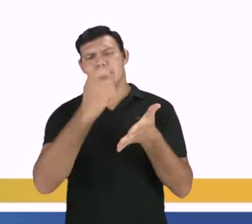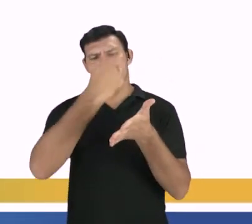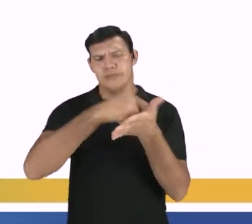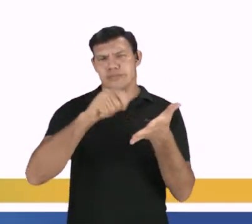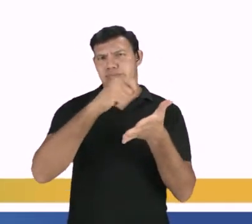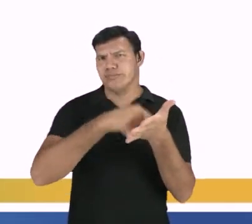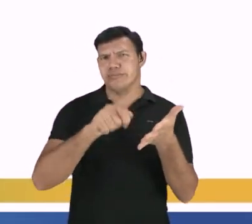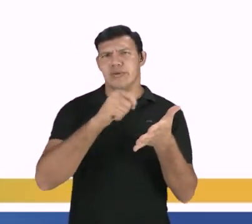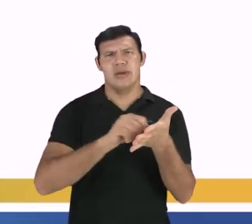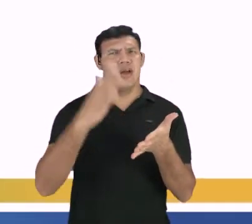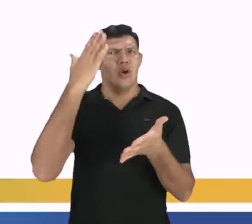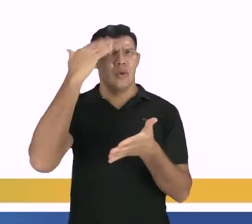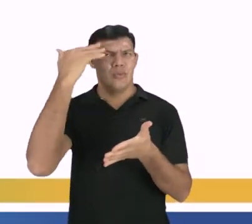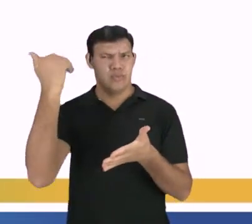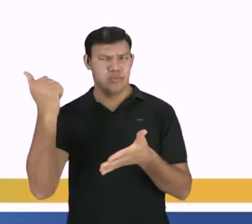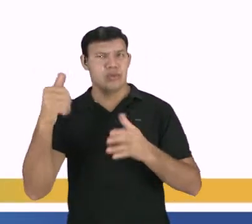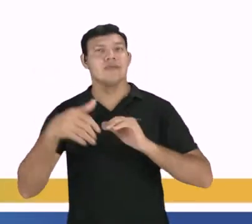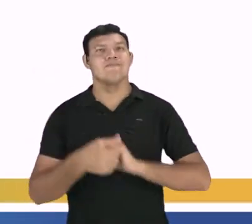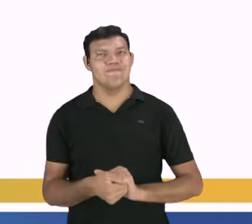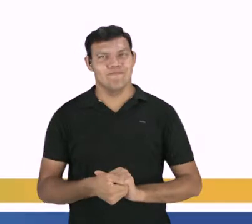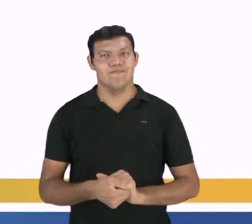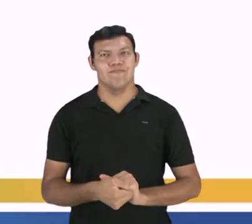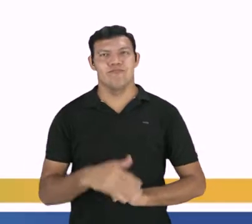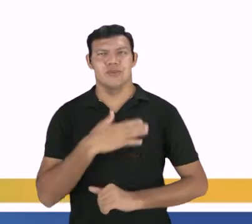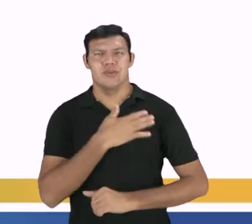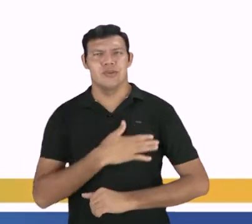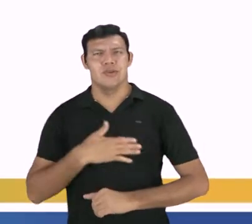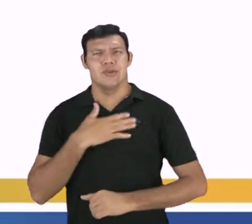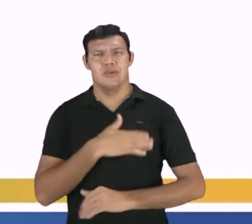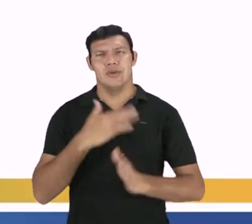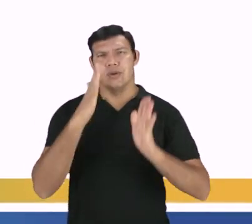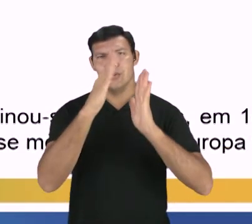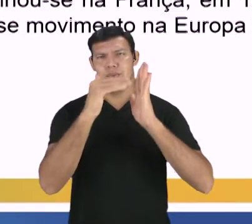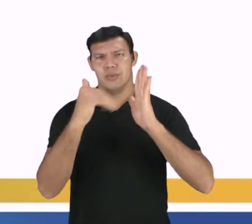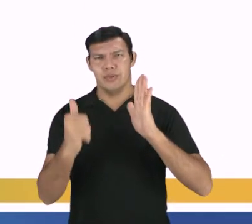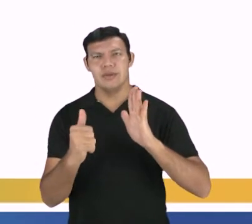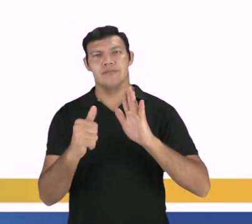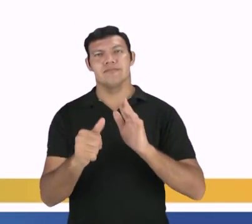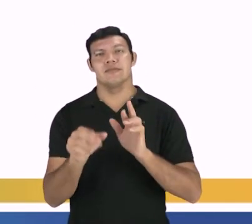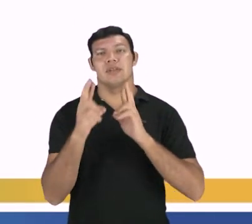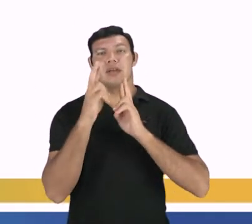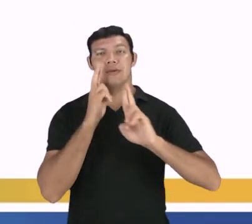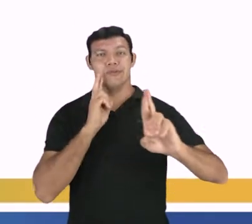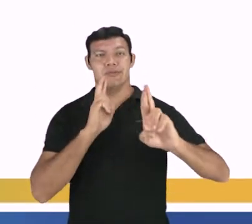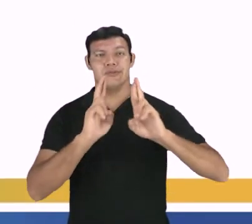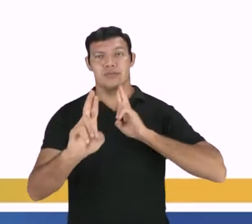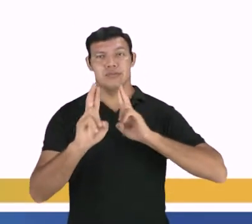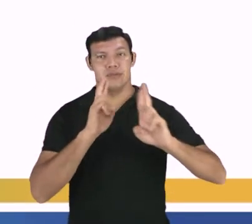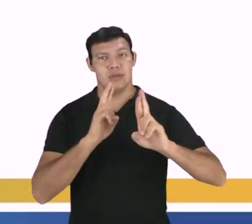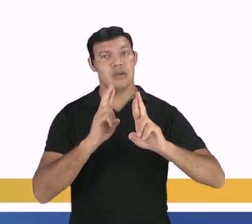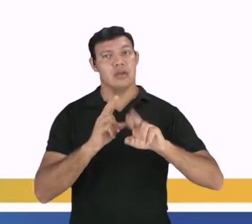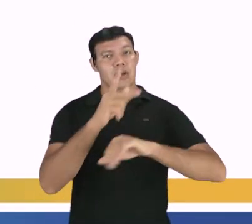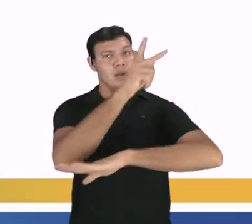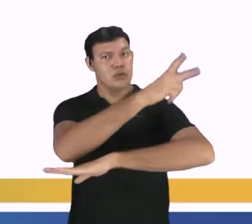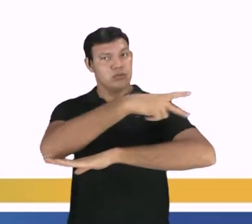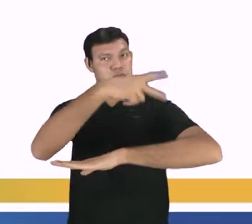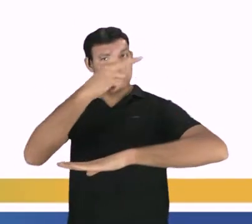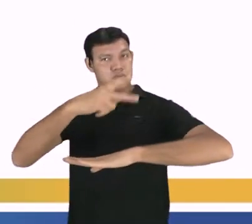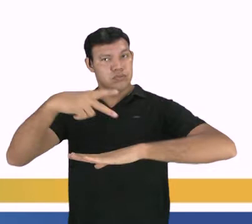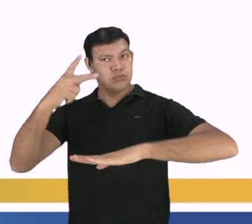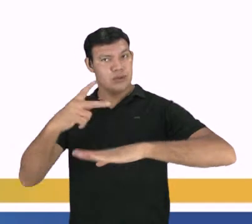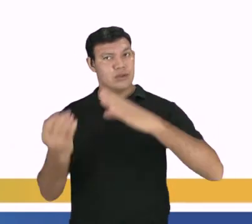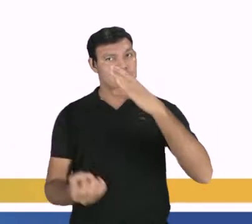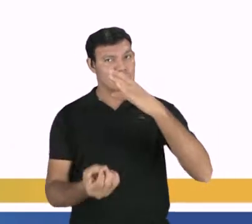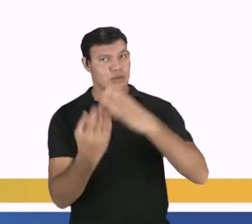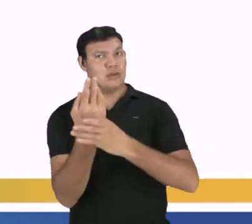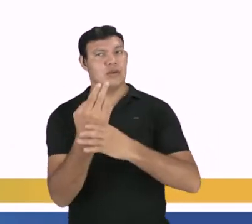e outros escritores que tinham em comum o gosto pela estética de rimas. Tá? O parnasianismo surgiu como uma